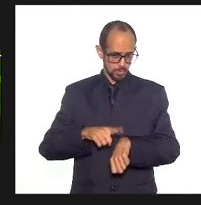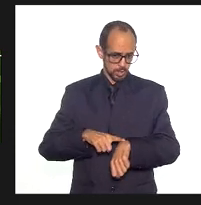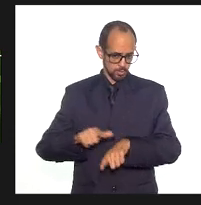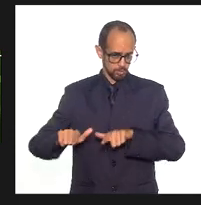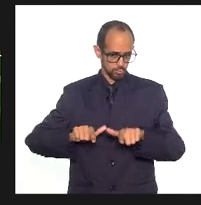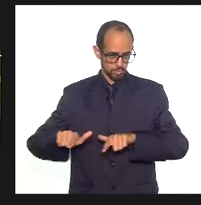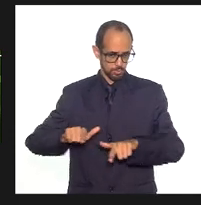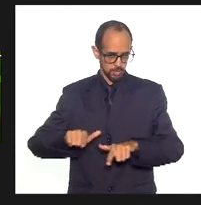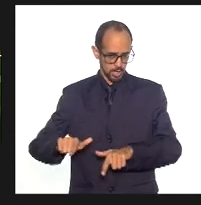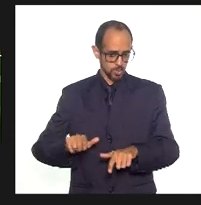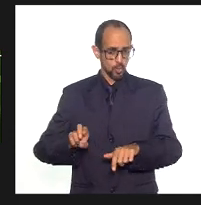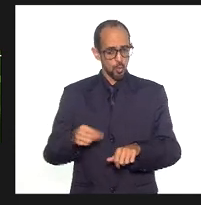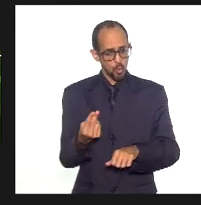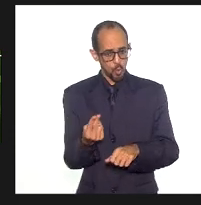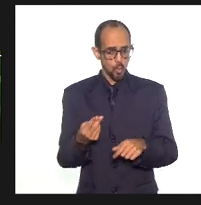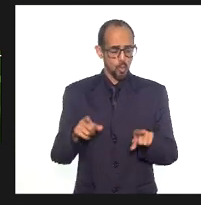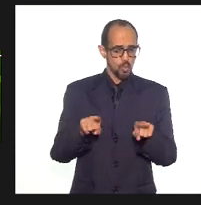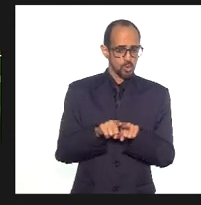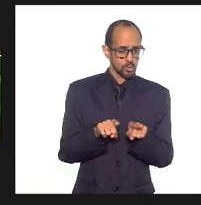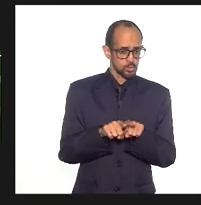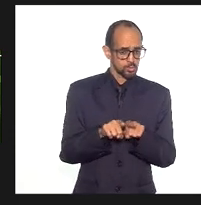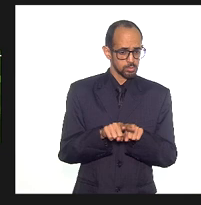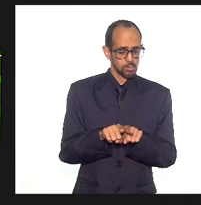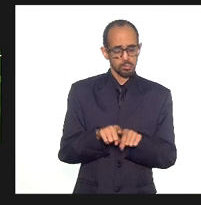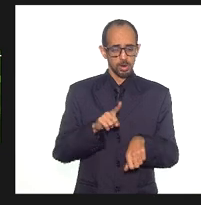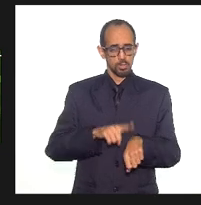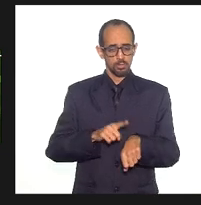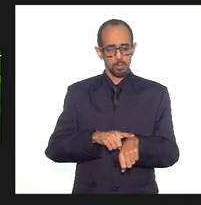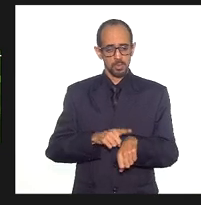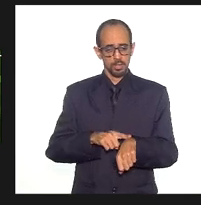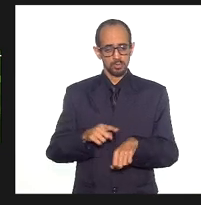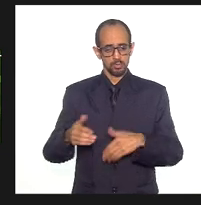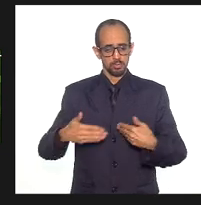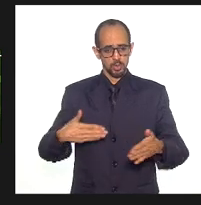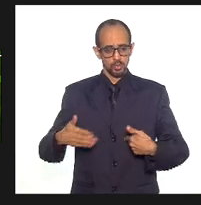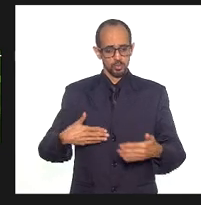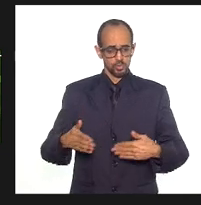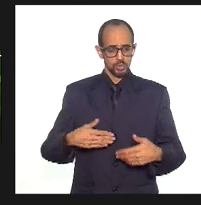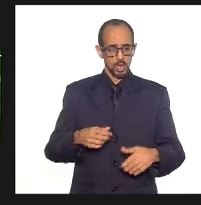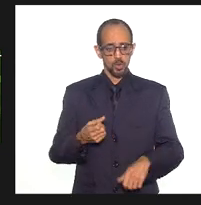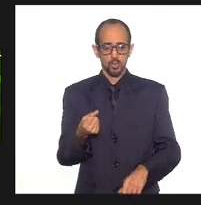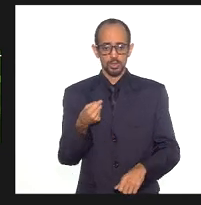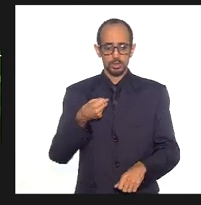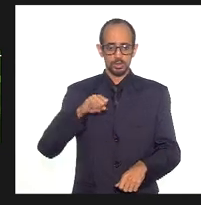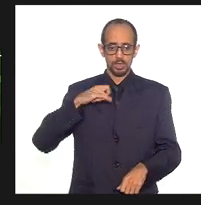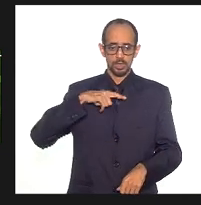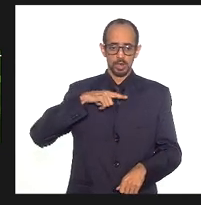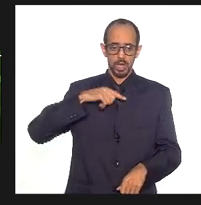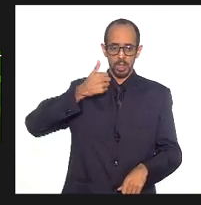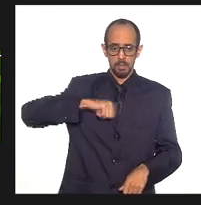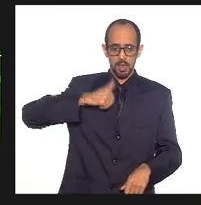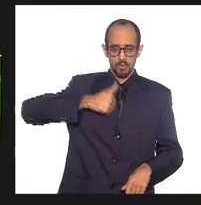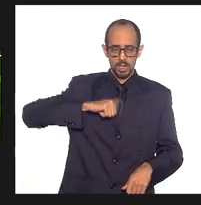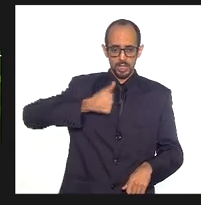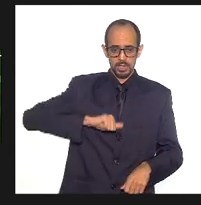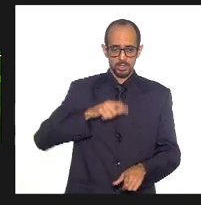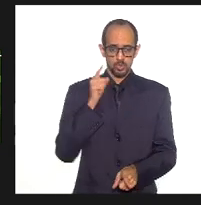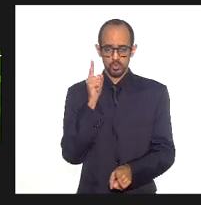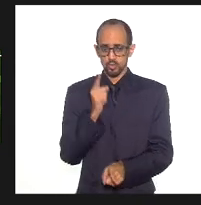mesmo na fase de produção, quando existe algum tipo de avaliação de descoberta